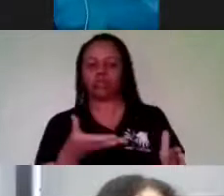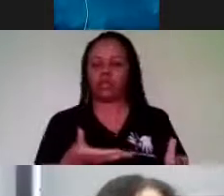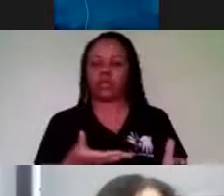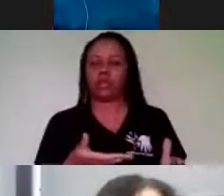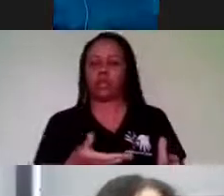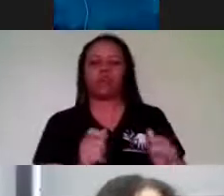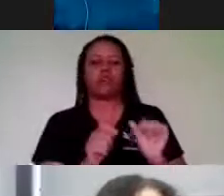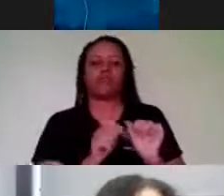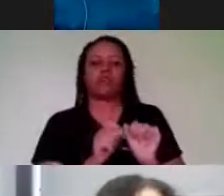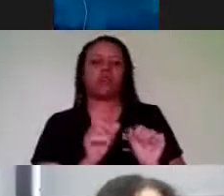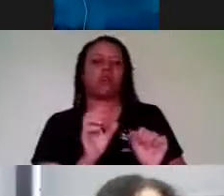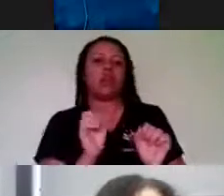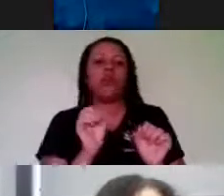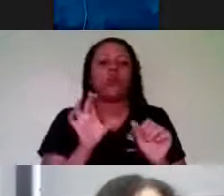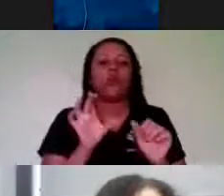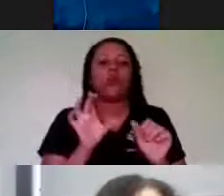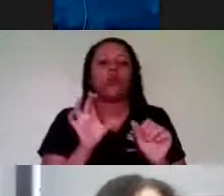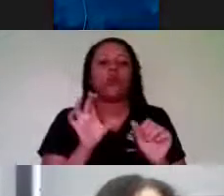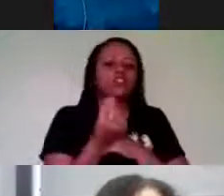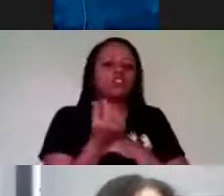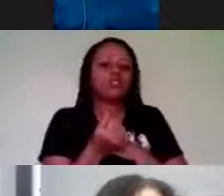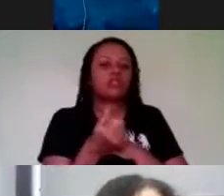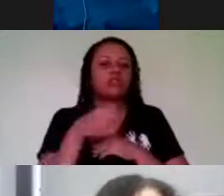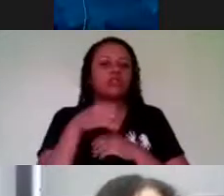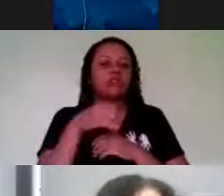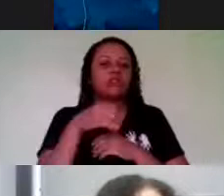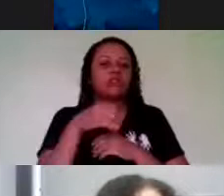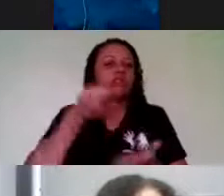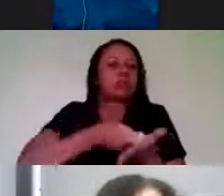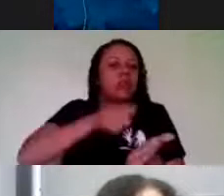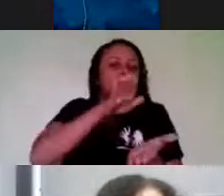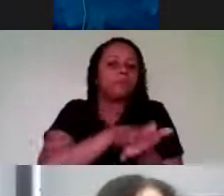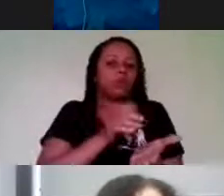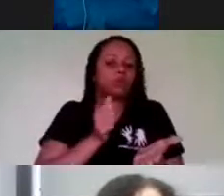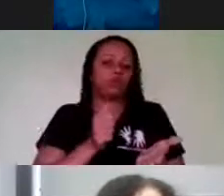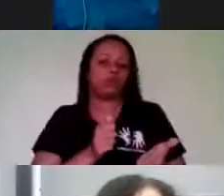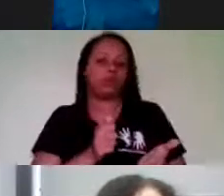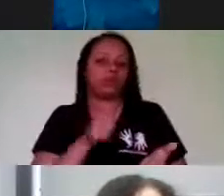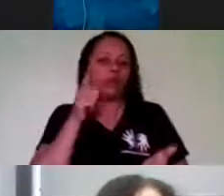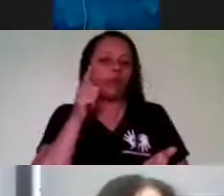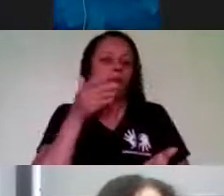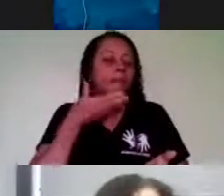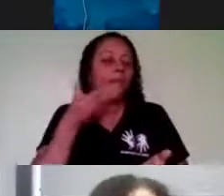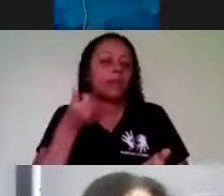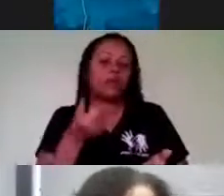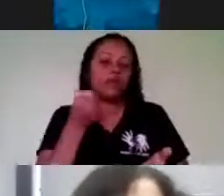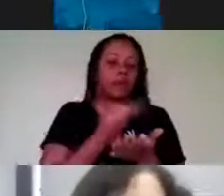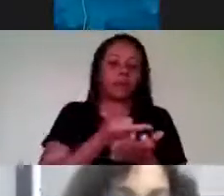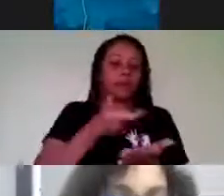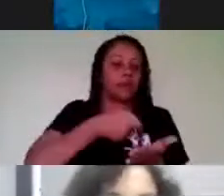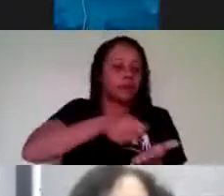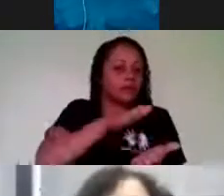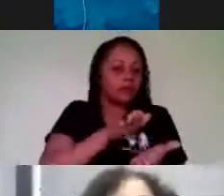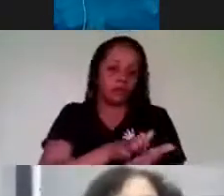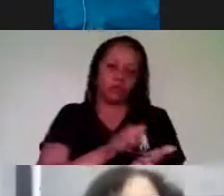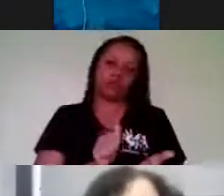para multas e tal, e são sempre essas manobras que tentam dar uma roupagem de uma